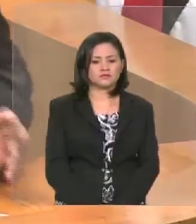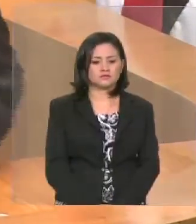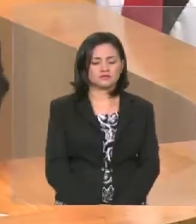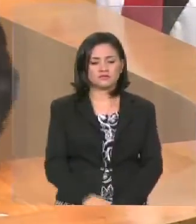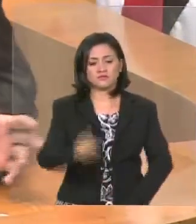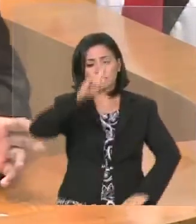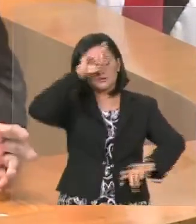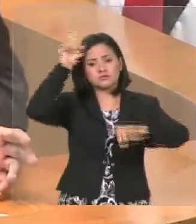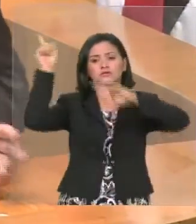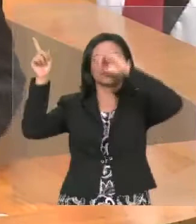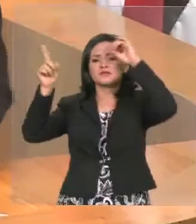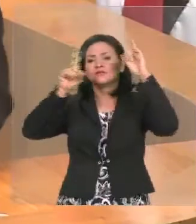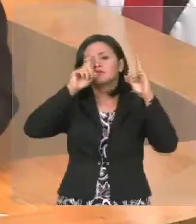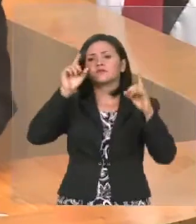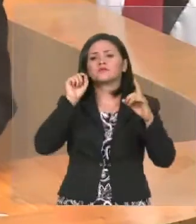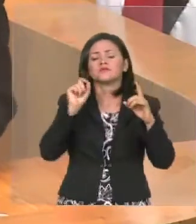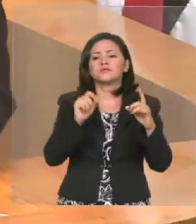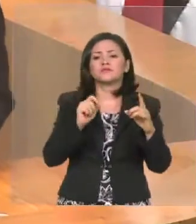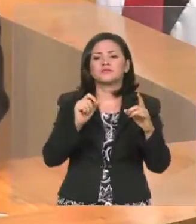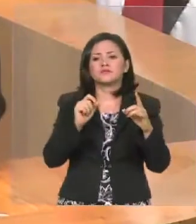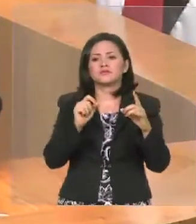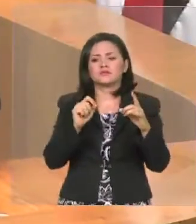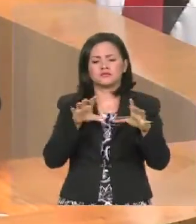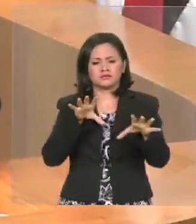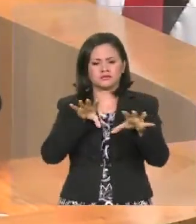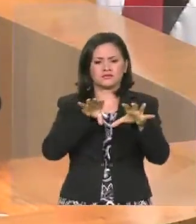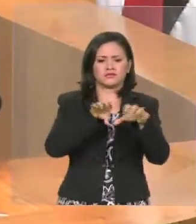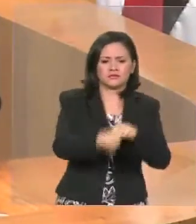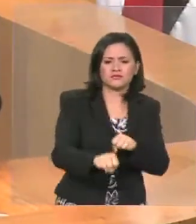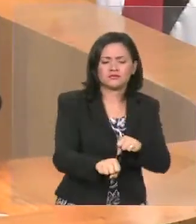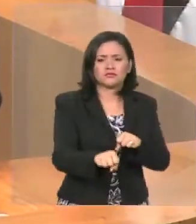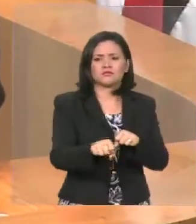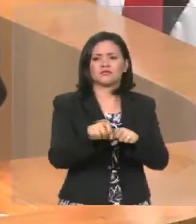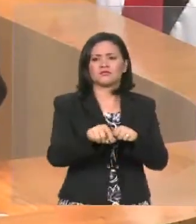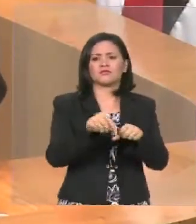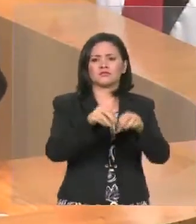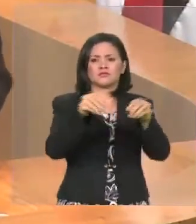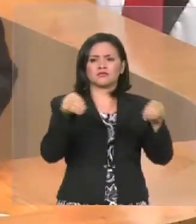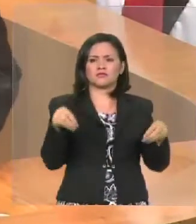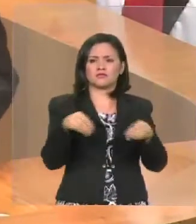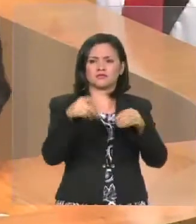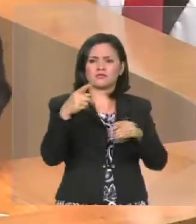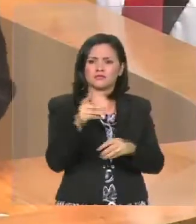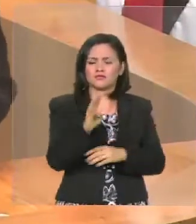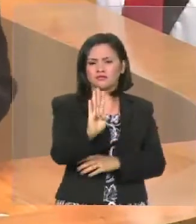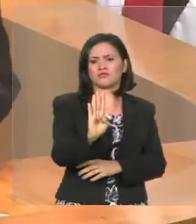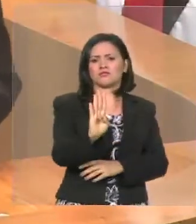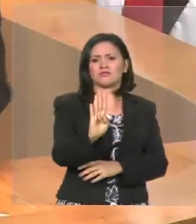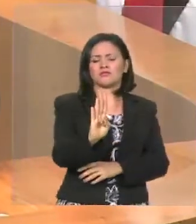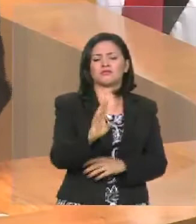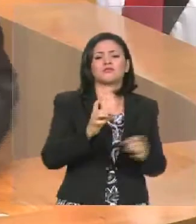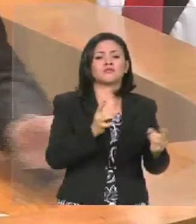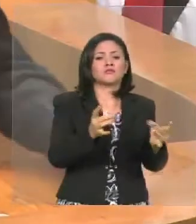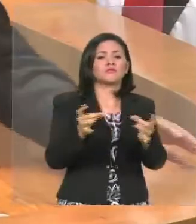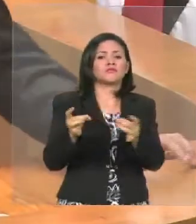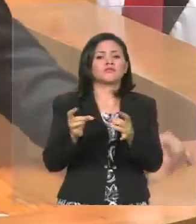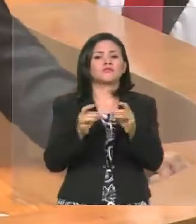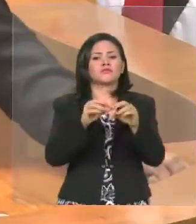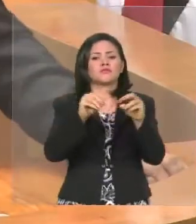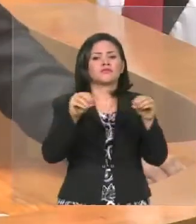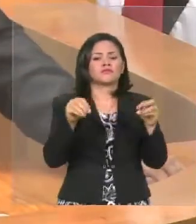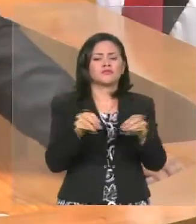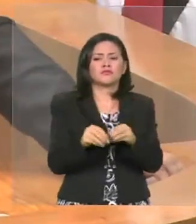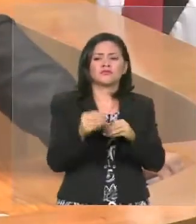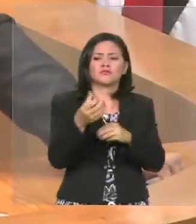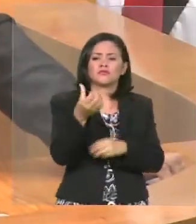Inventaram até que nós havíamos invadido um terreno público e colocaram o terreno público para vender por 6 milhões de